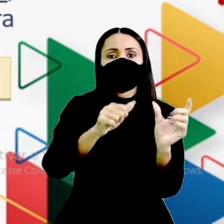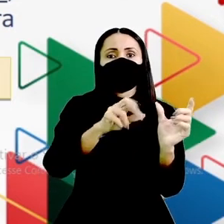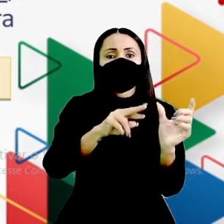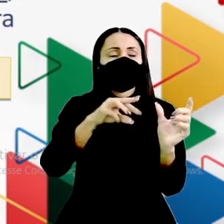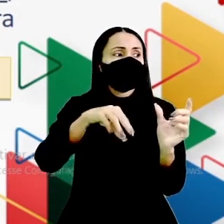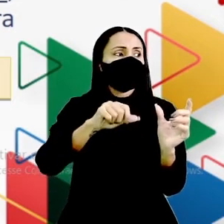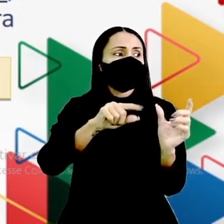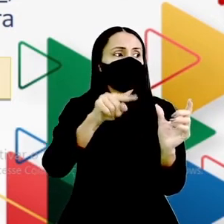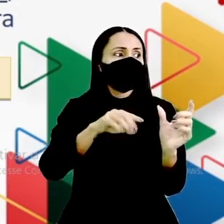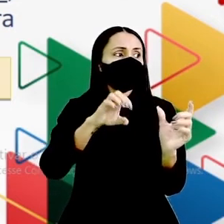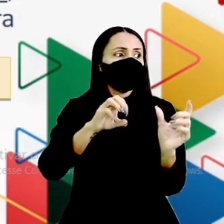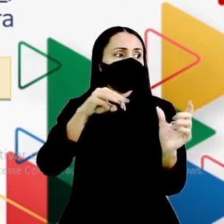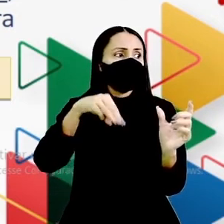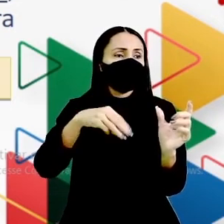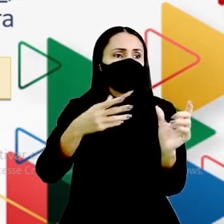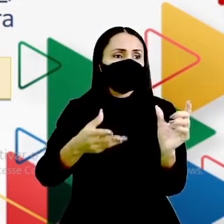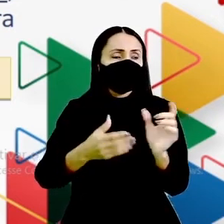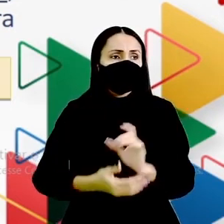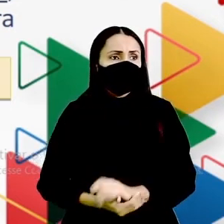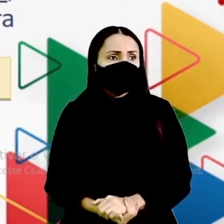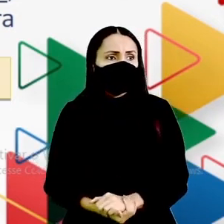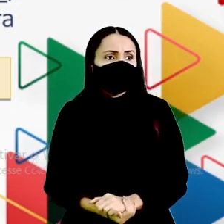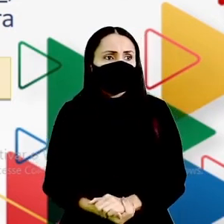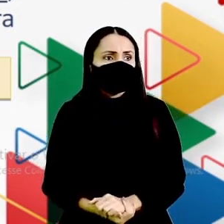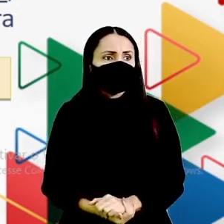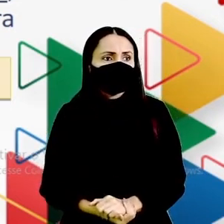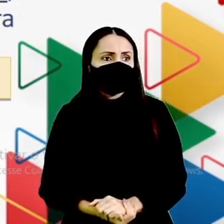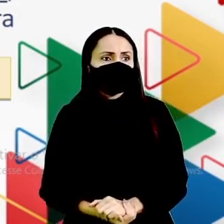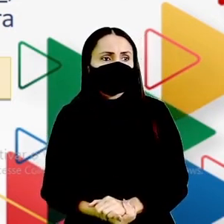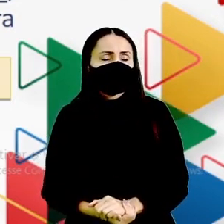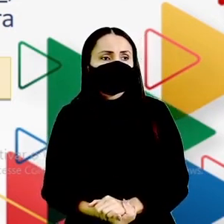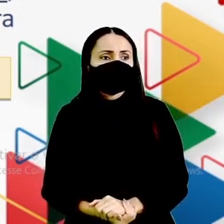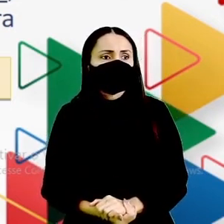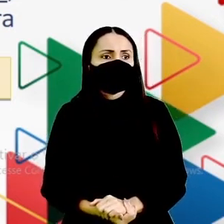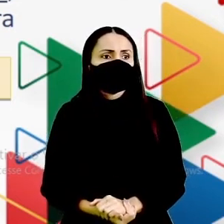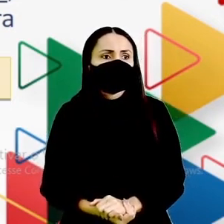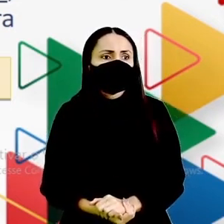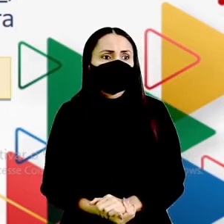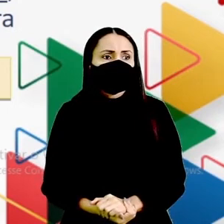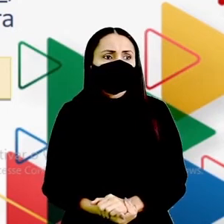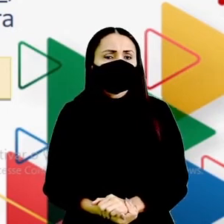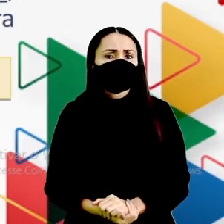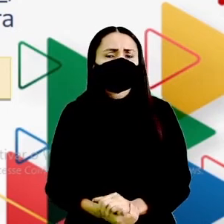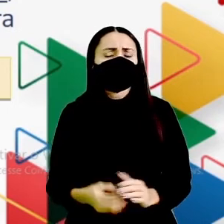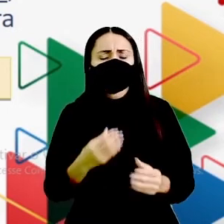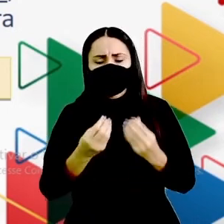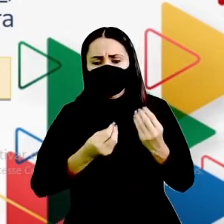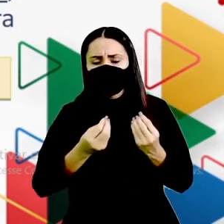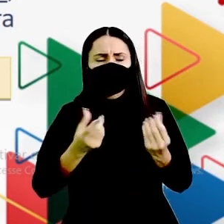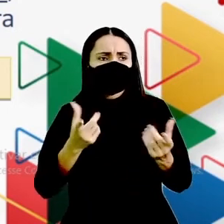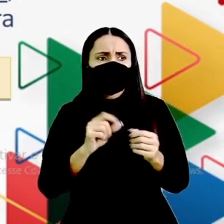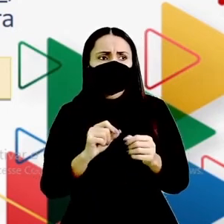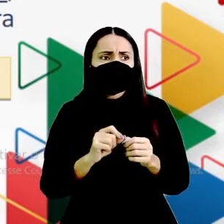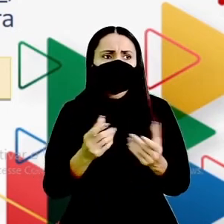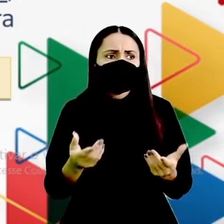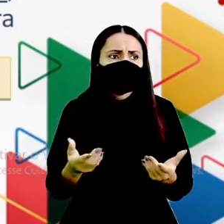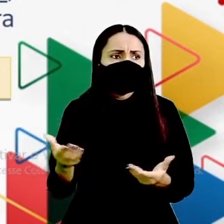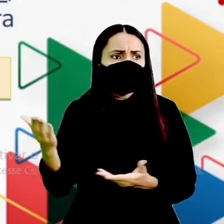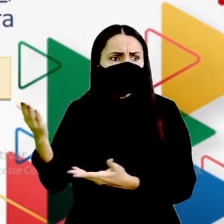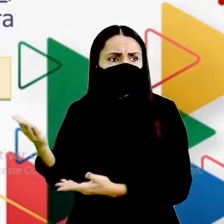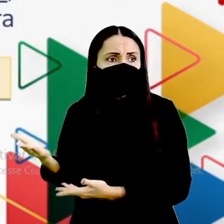vinténs, eu não vou acentuar pólens, que é um paroxítono. Vinténs, não lembrava Acabei de dizer agora mesmo. Não. Vinténs. Vinténs. Você é da tua época,